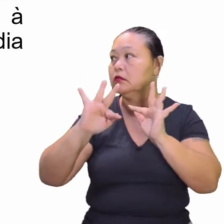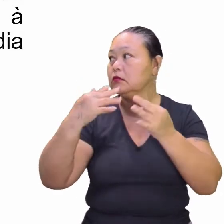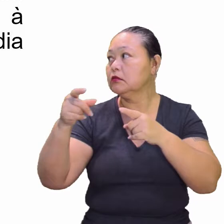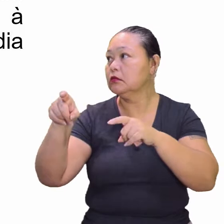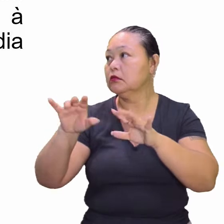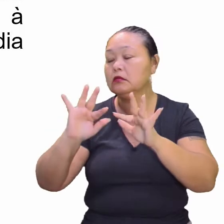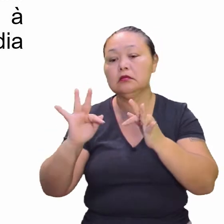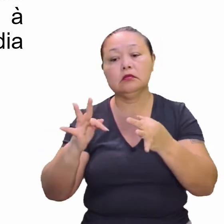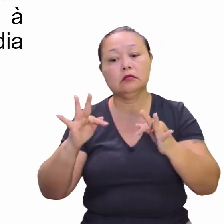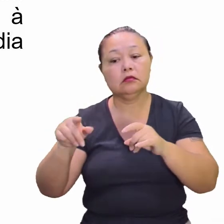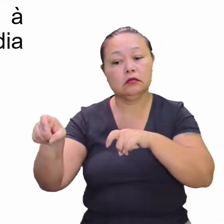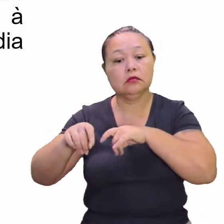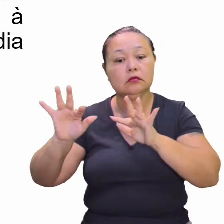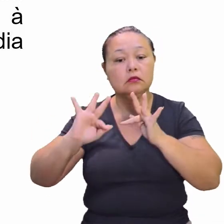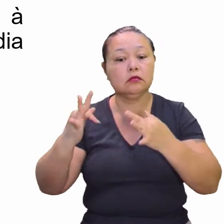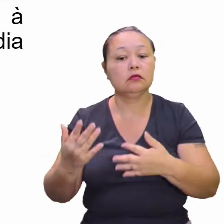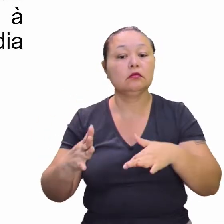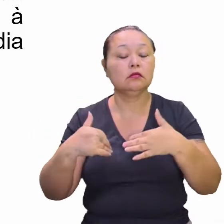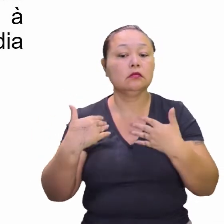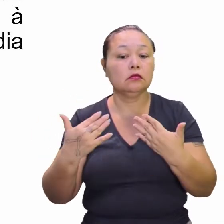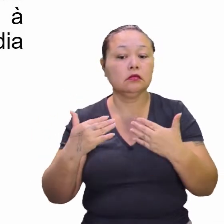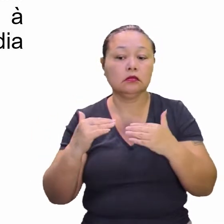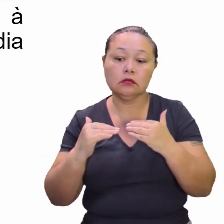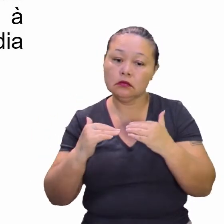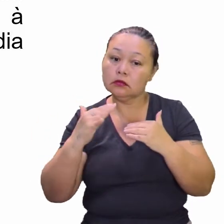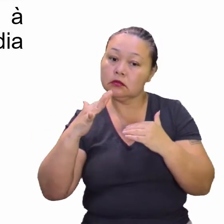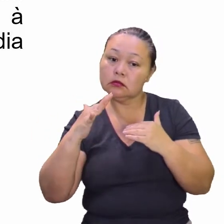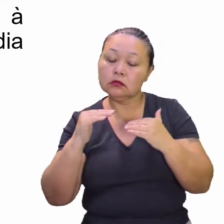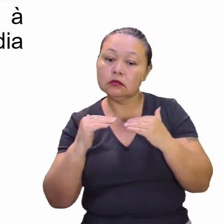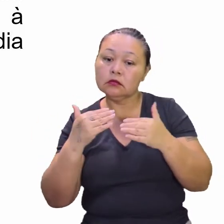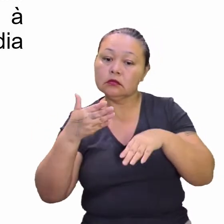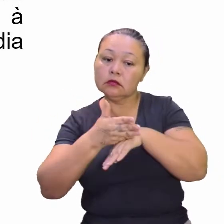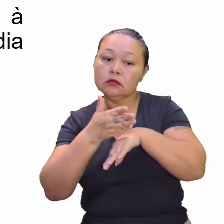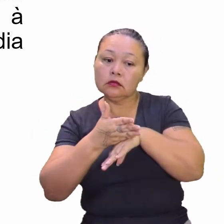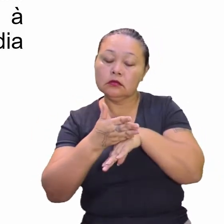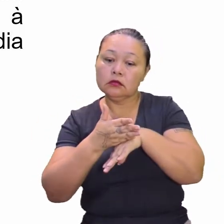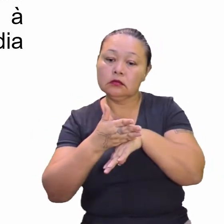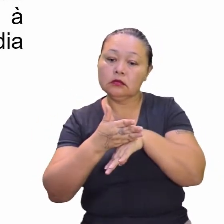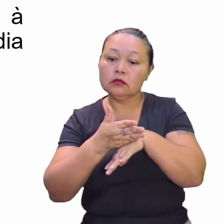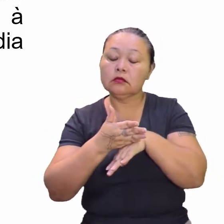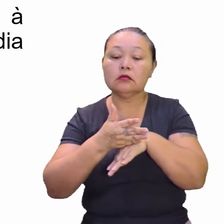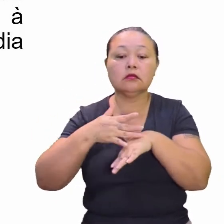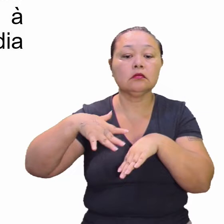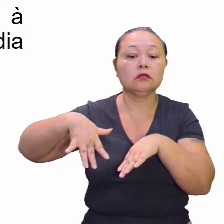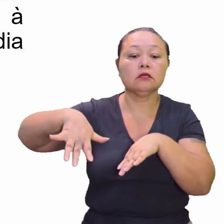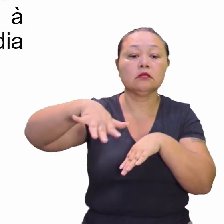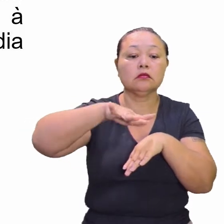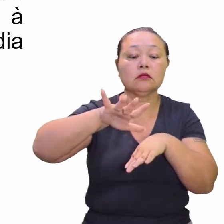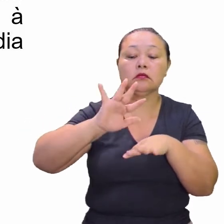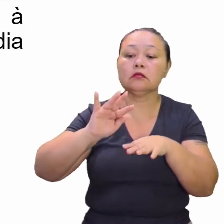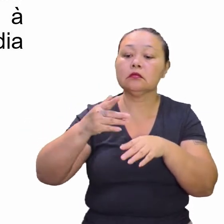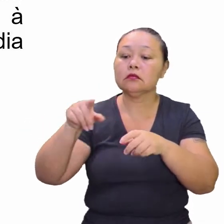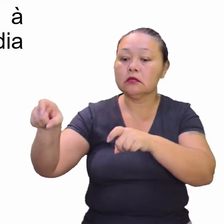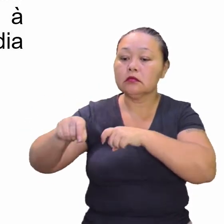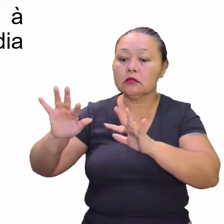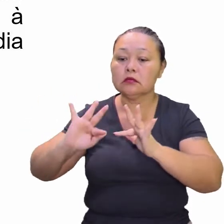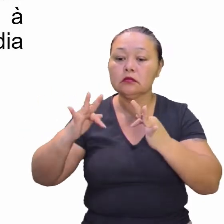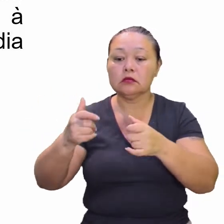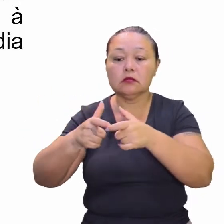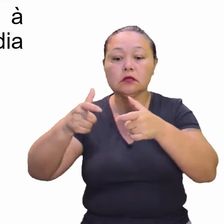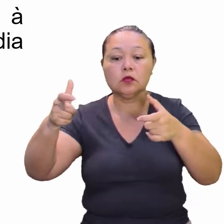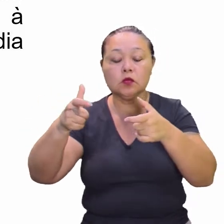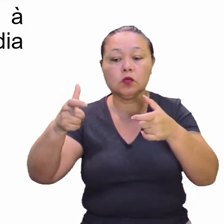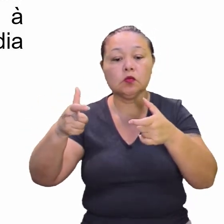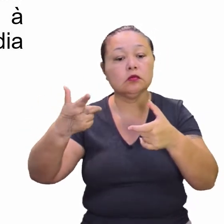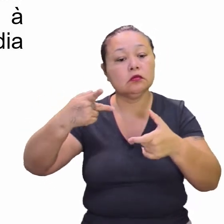agricultura familiar. Portanto, a gente tem uma grande participação da agricultura familiar no estado,